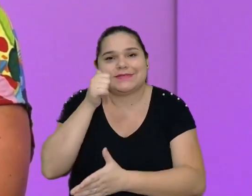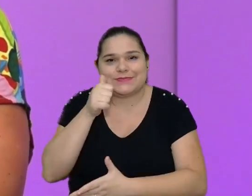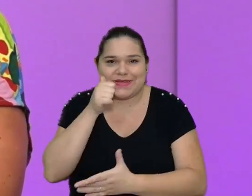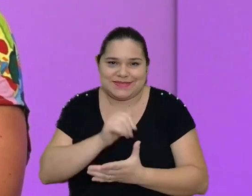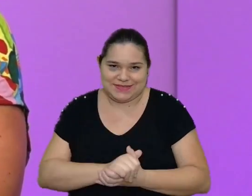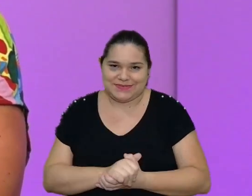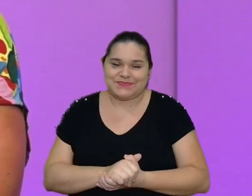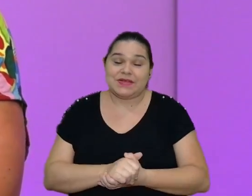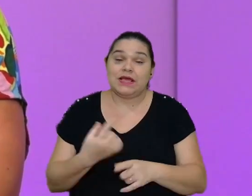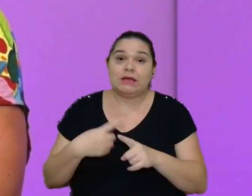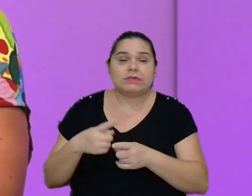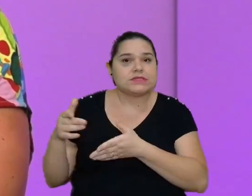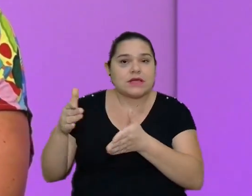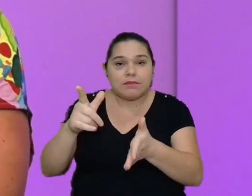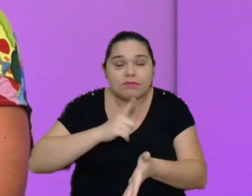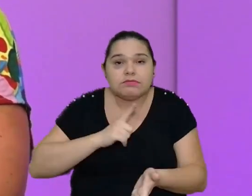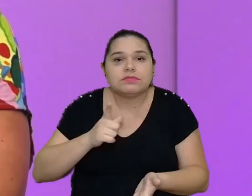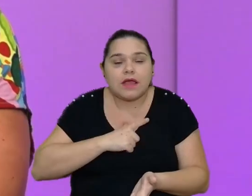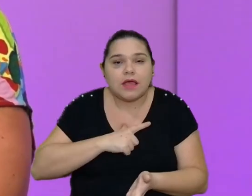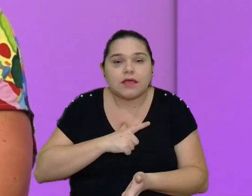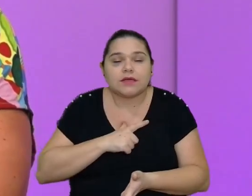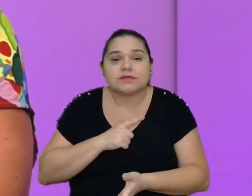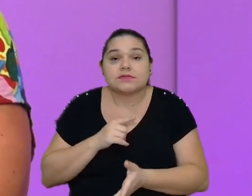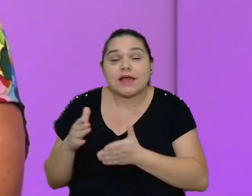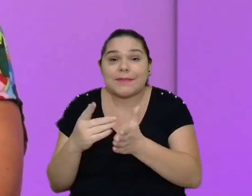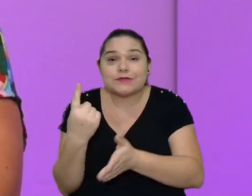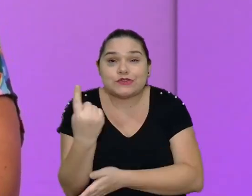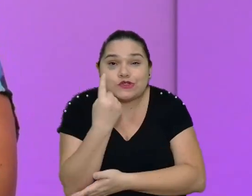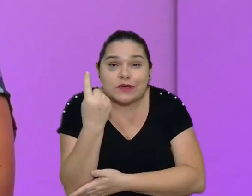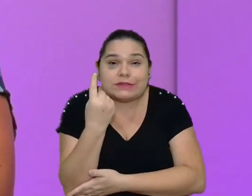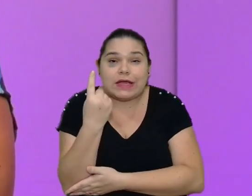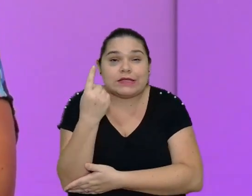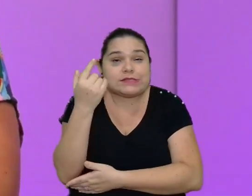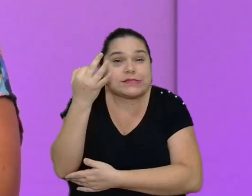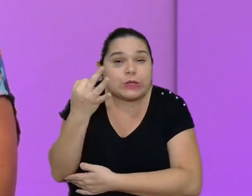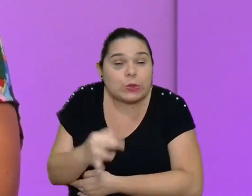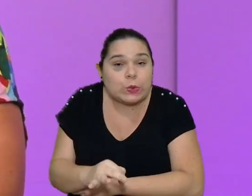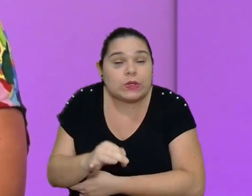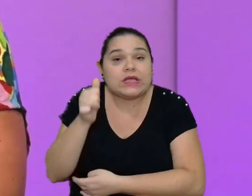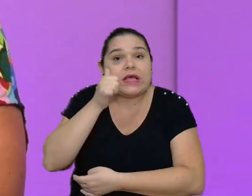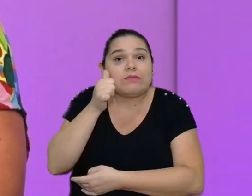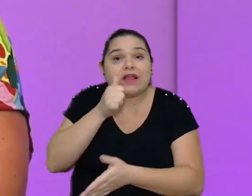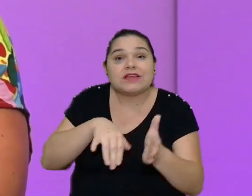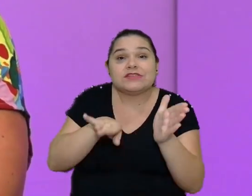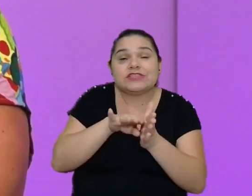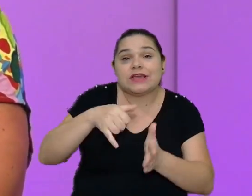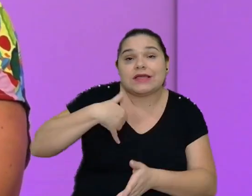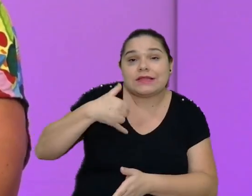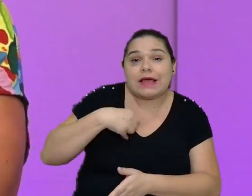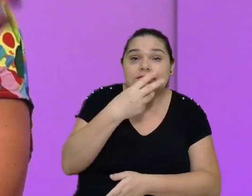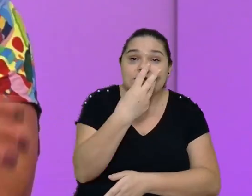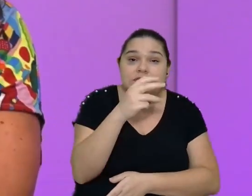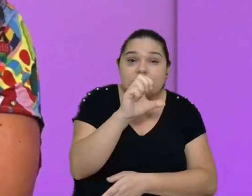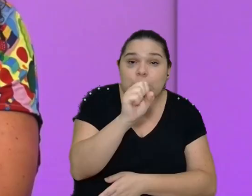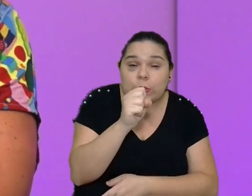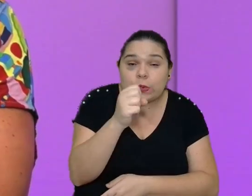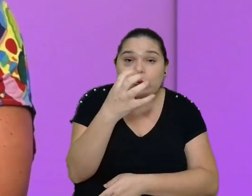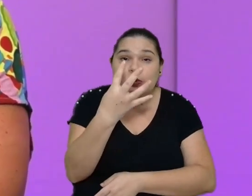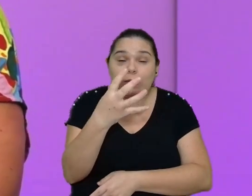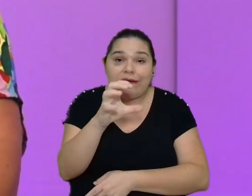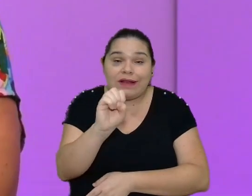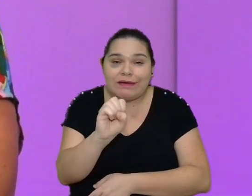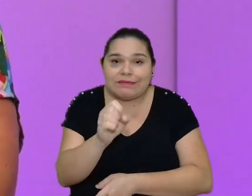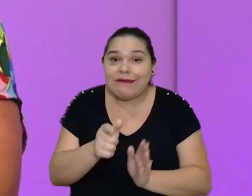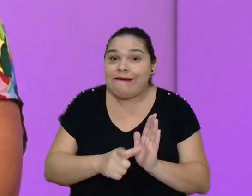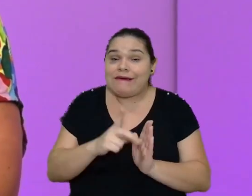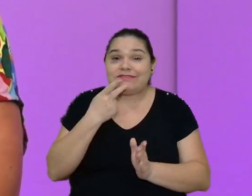jornada existe, ela está aí. Essa dor dessa mulher que chega com seus 40, 38, 40 anos... E não falaram sobre isso, ela